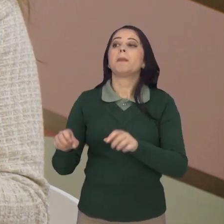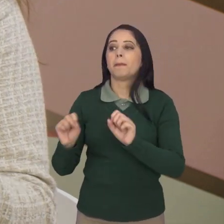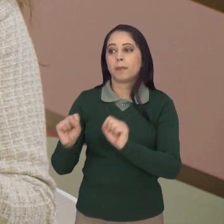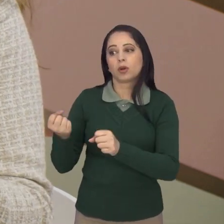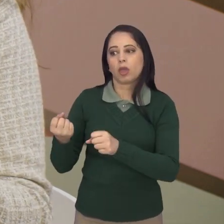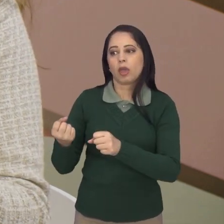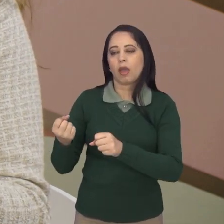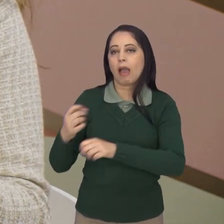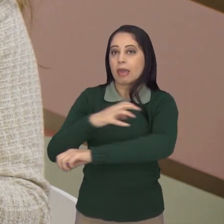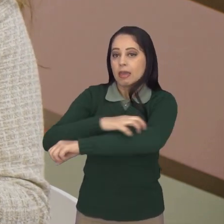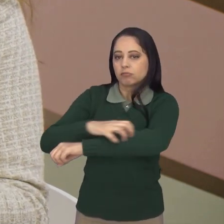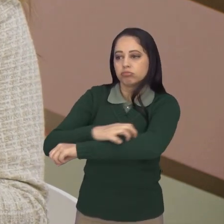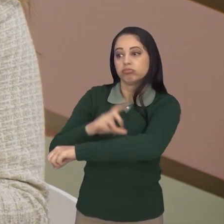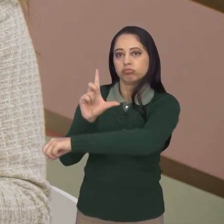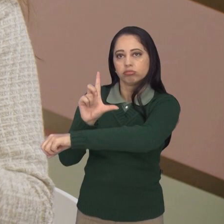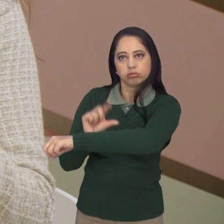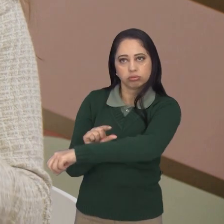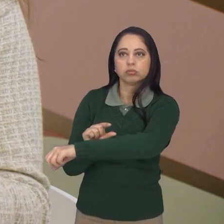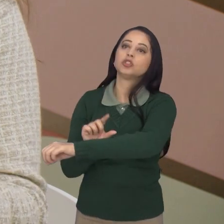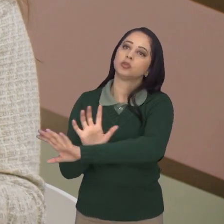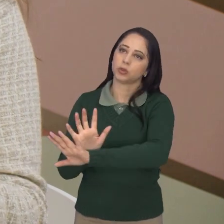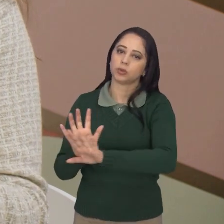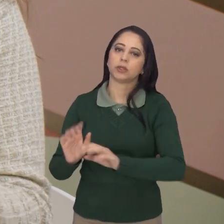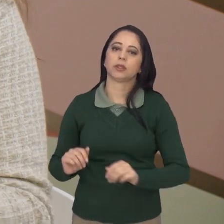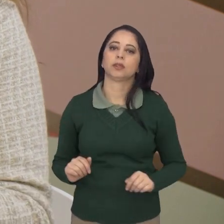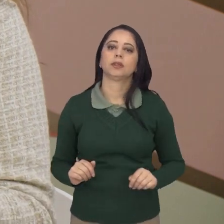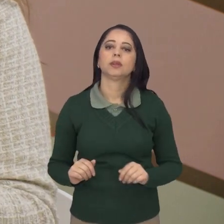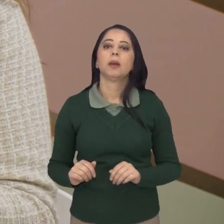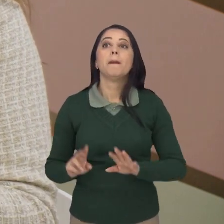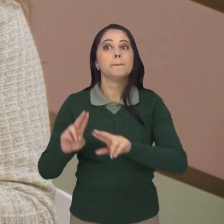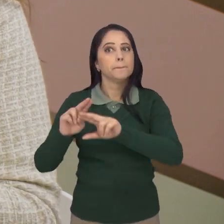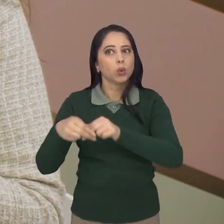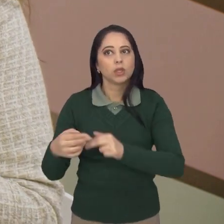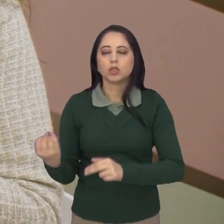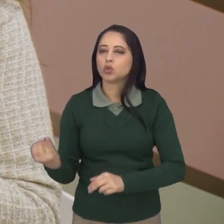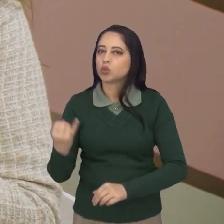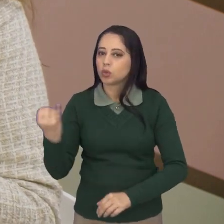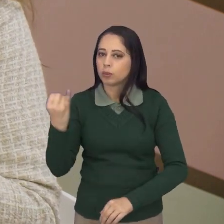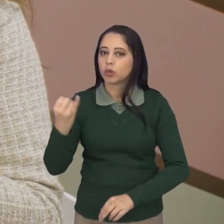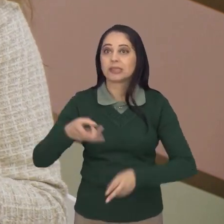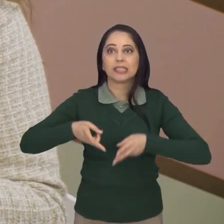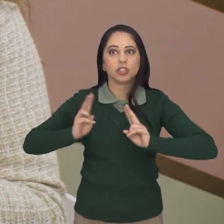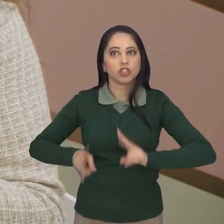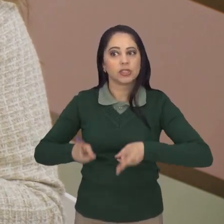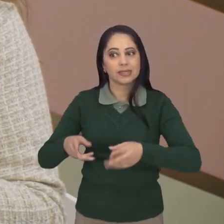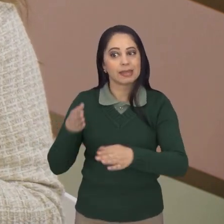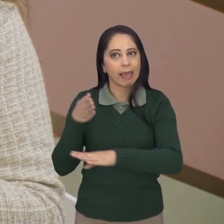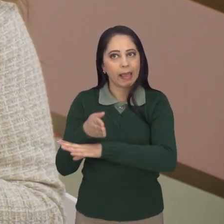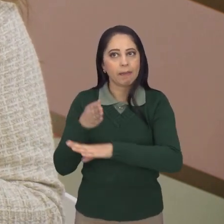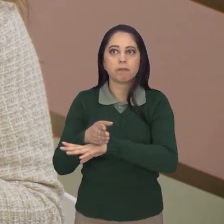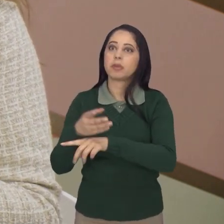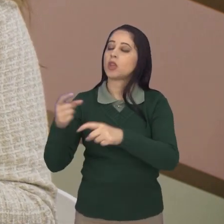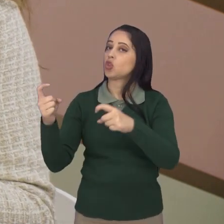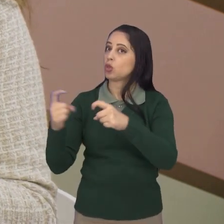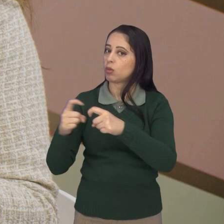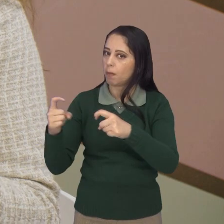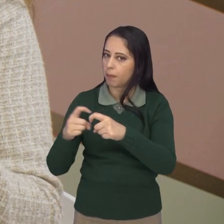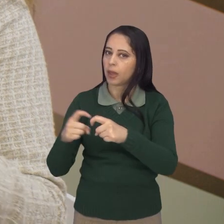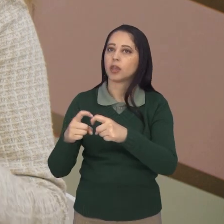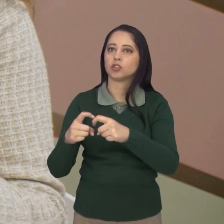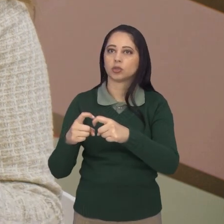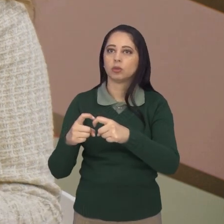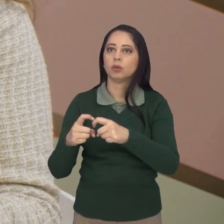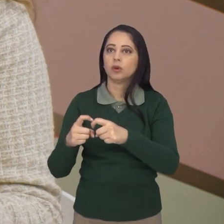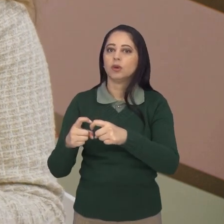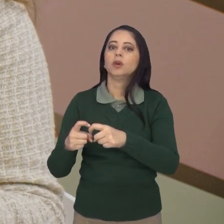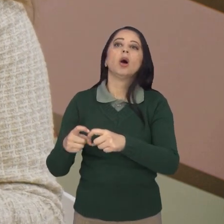para que você possa reverter aquela crise o mais rápido possível. Então, por isso que é importante o acompanhamento médico sempre, e ele